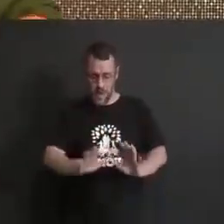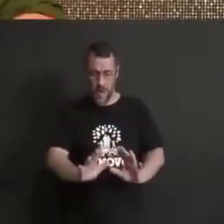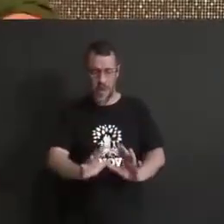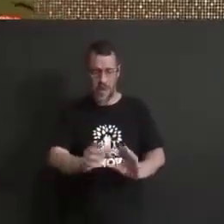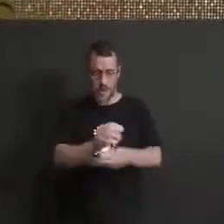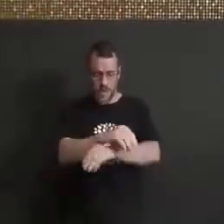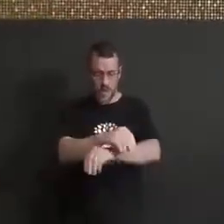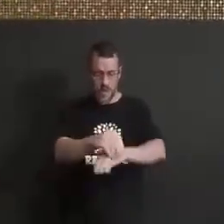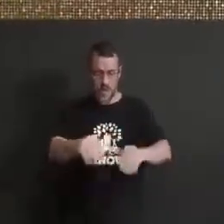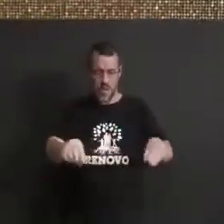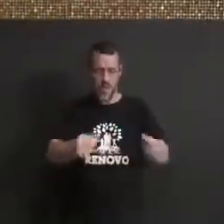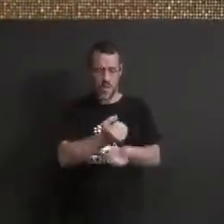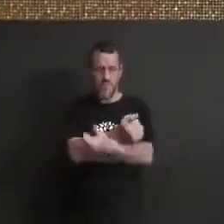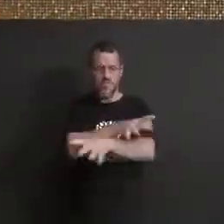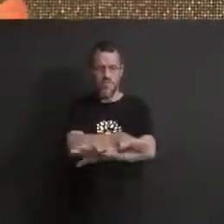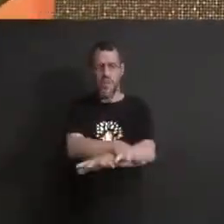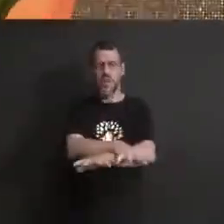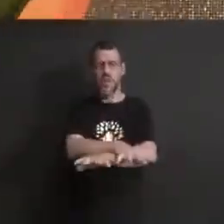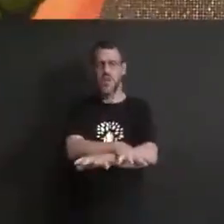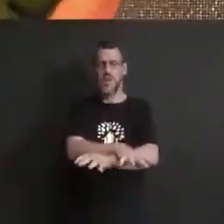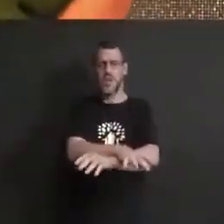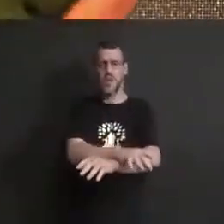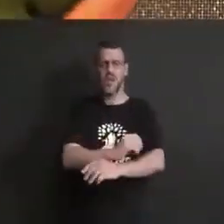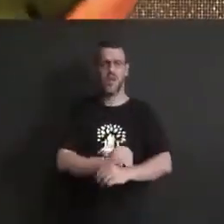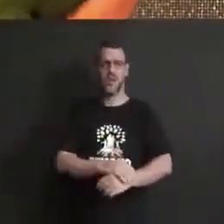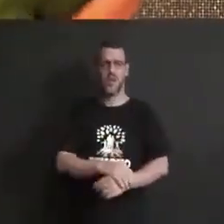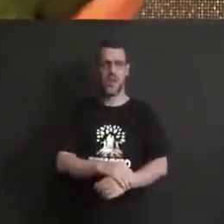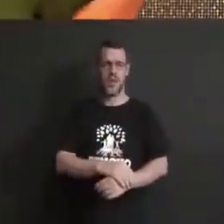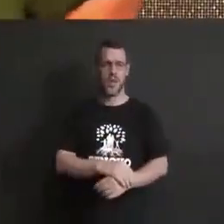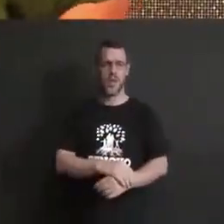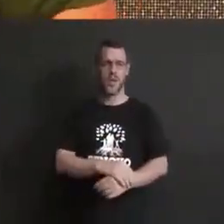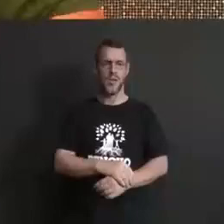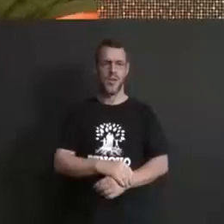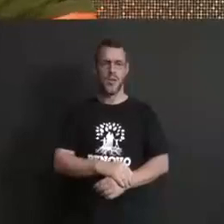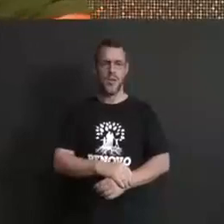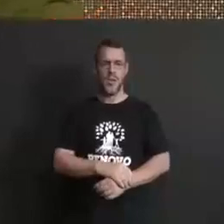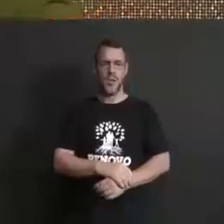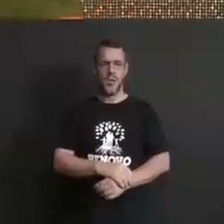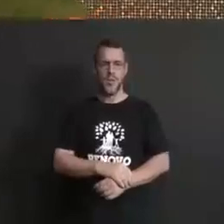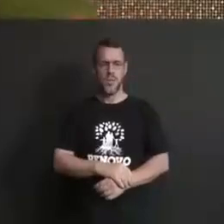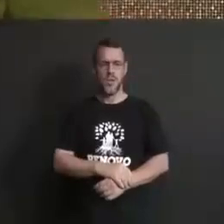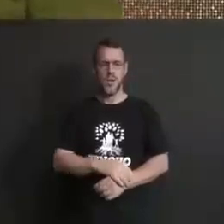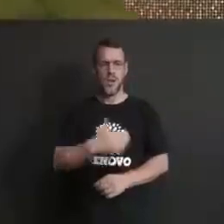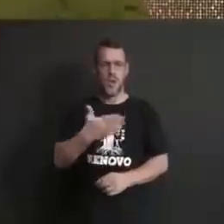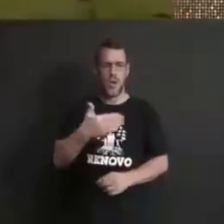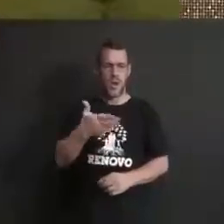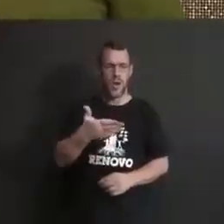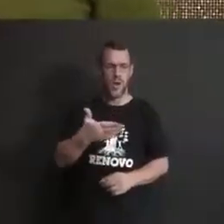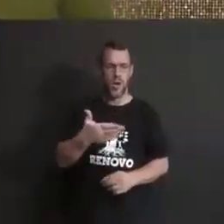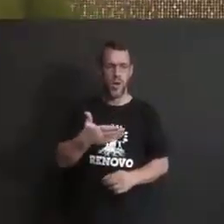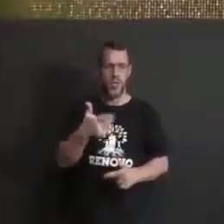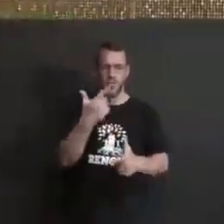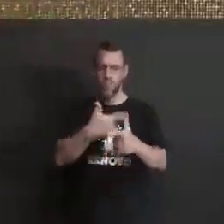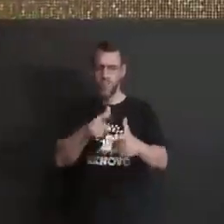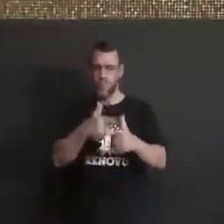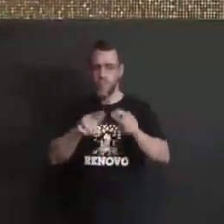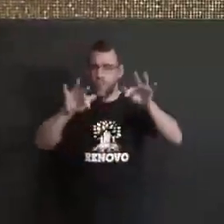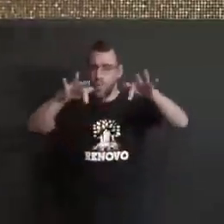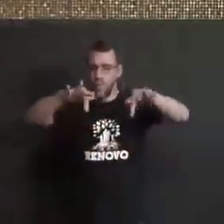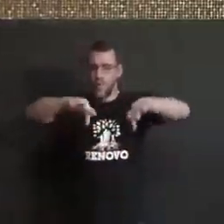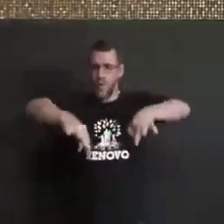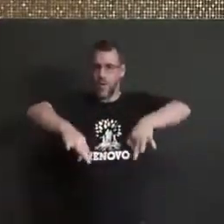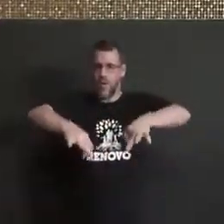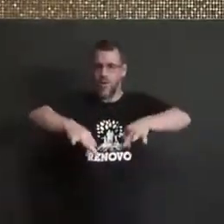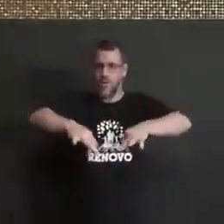no deserto. O duro é nascer em berço de ouro e depois ir para o deserto. Mas quando você nasce no deserto, como